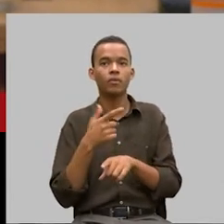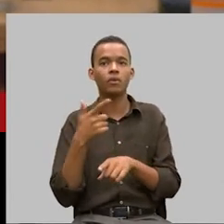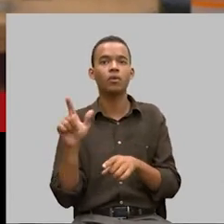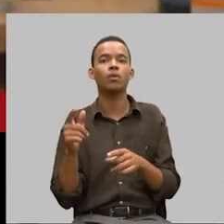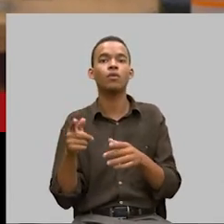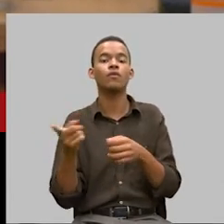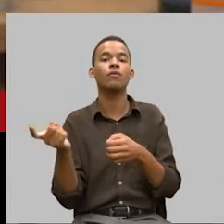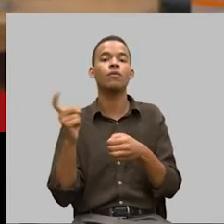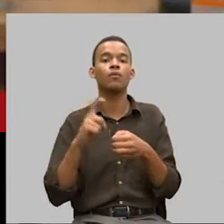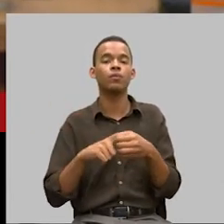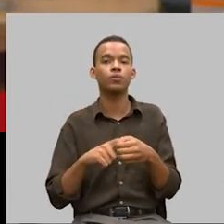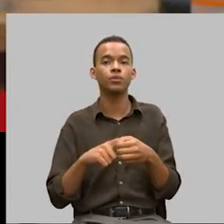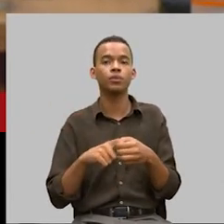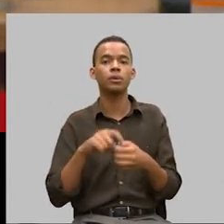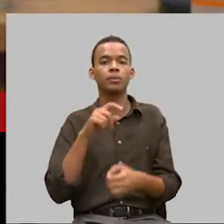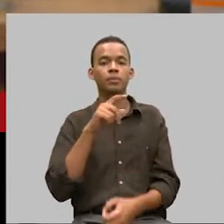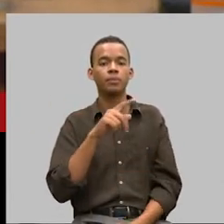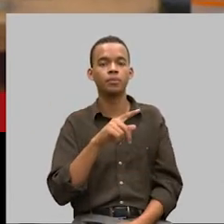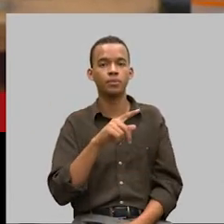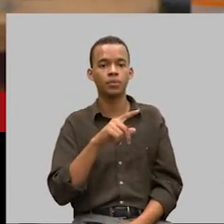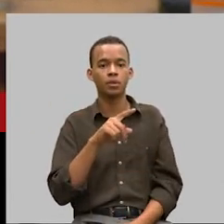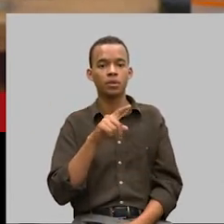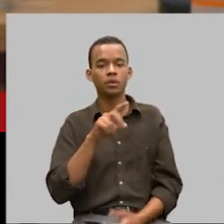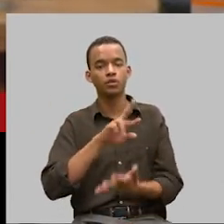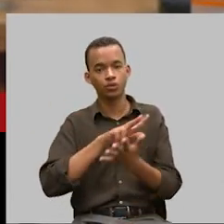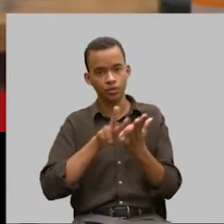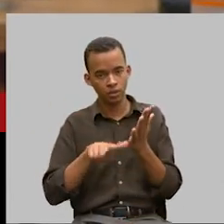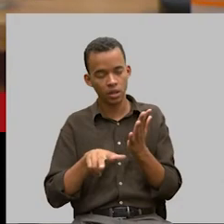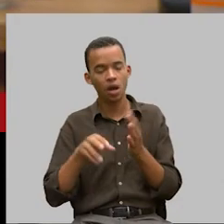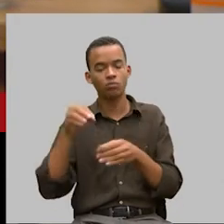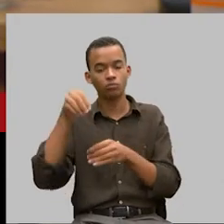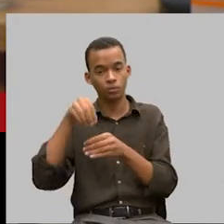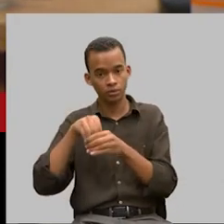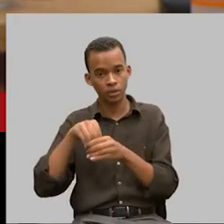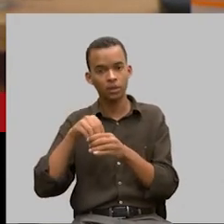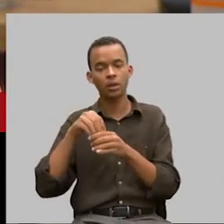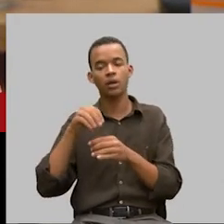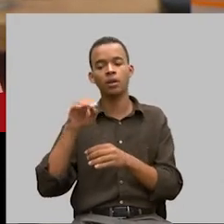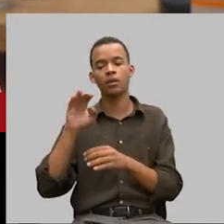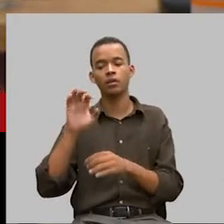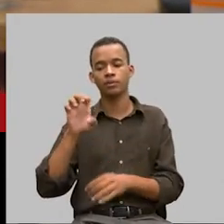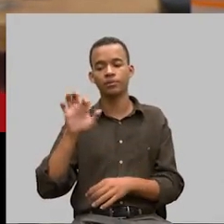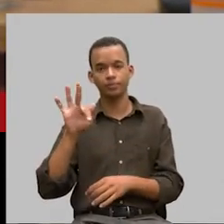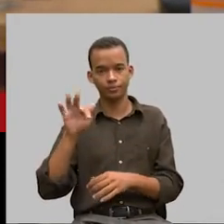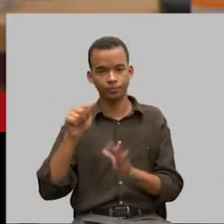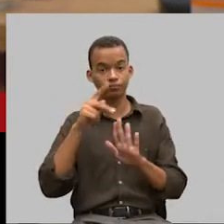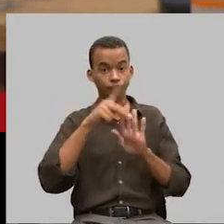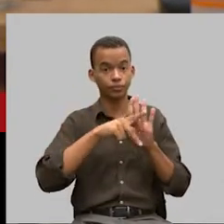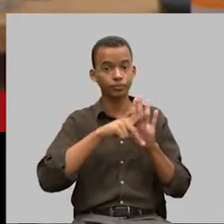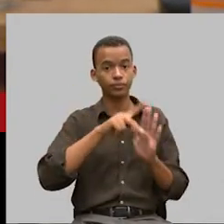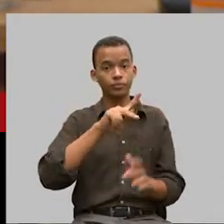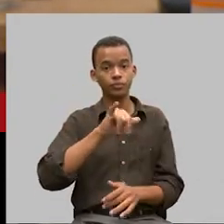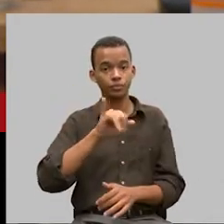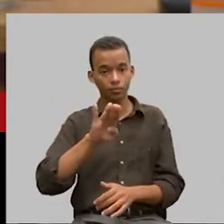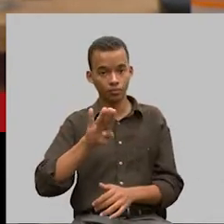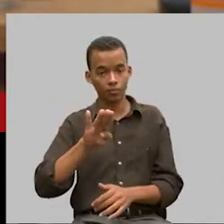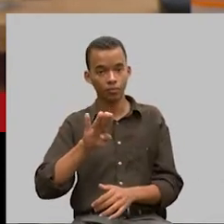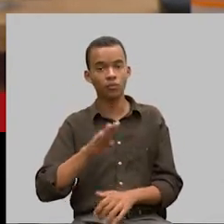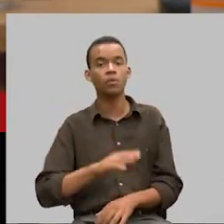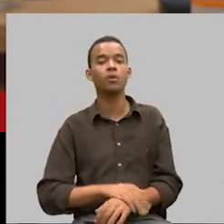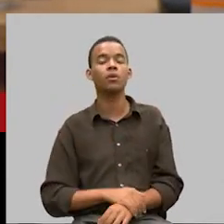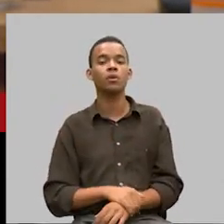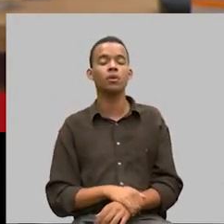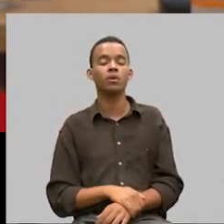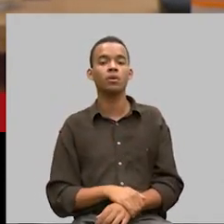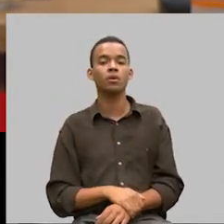de diversidade o pibi de diversidade cabia as efas né ele foi cortado quem sabe residência pedagógica diversidade